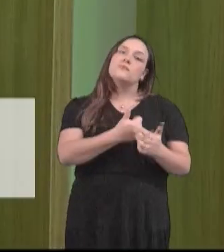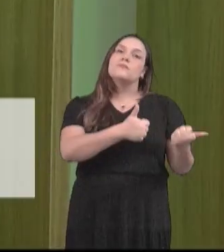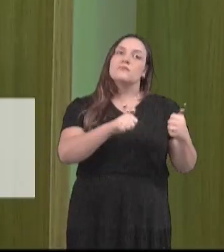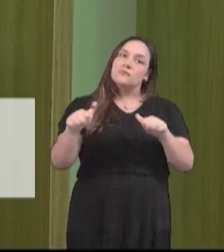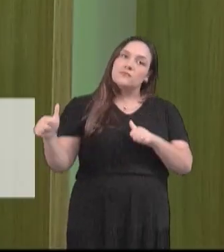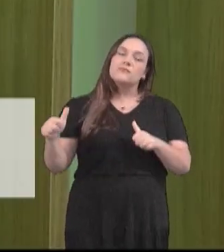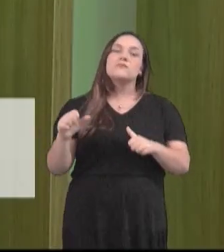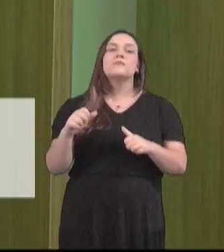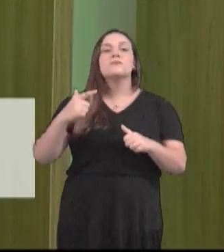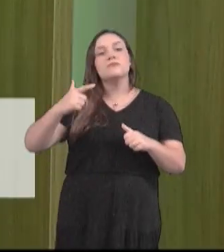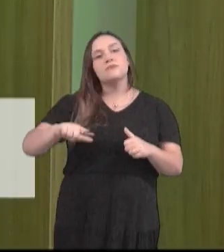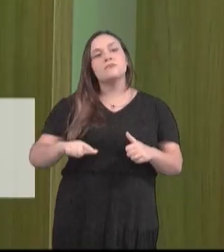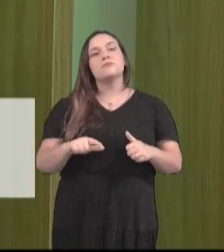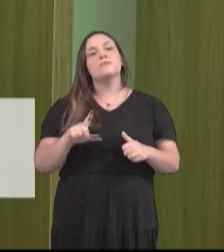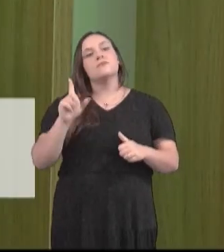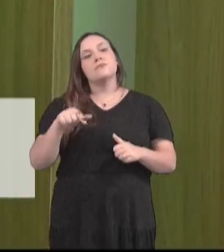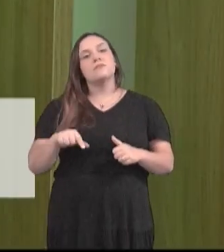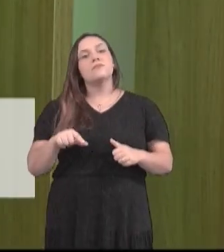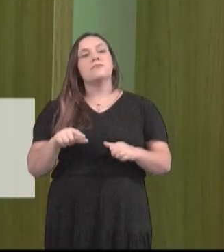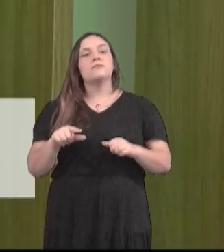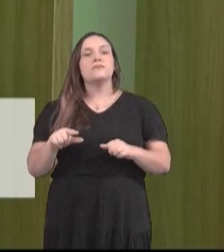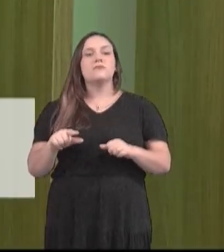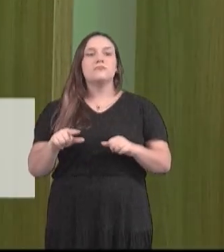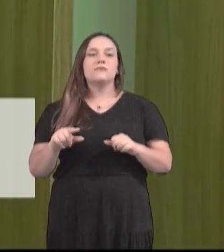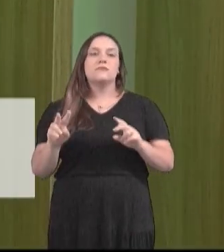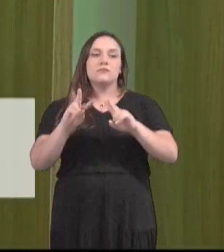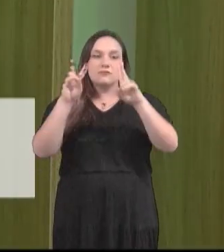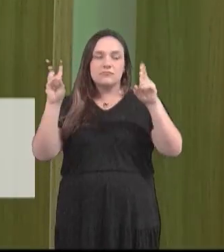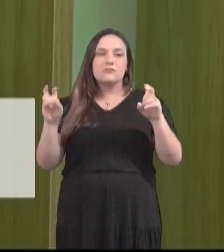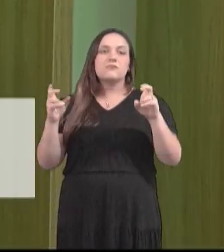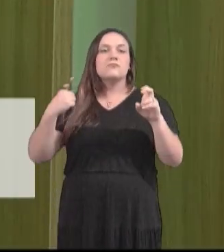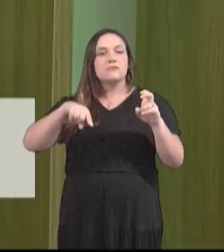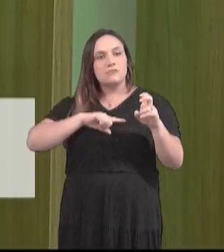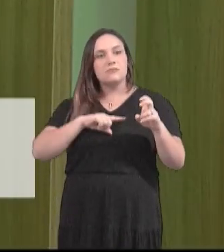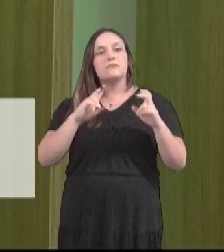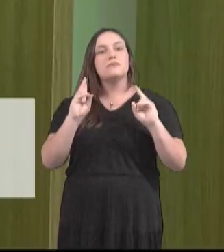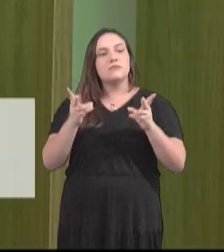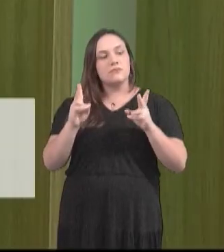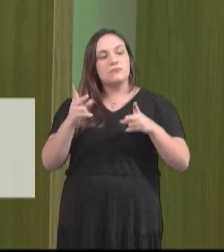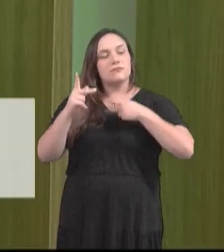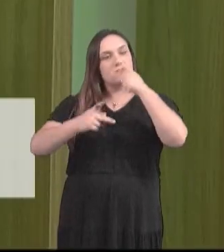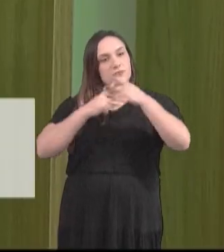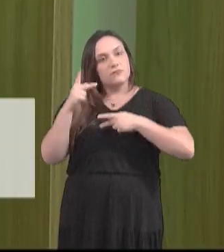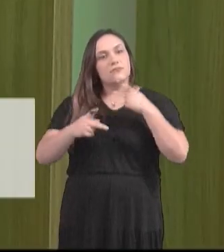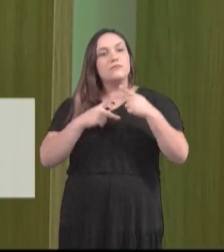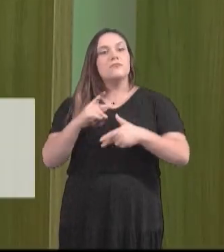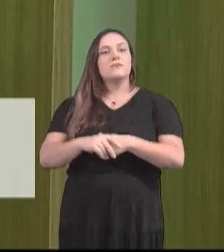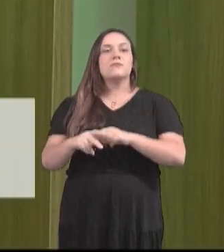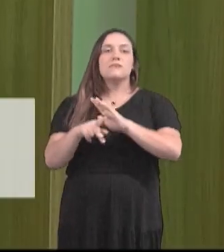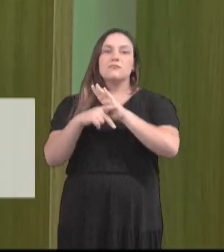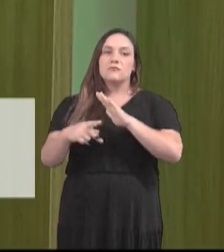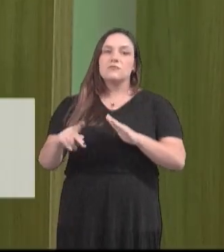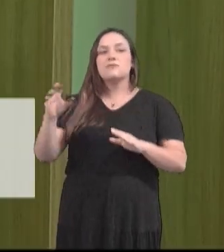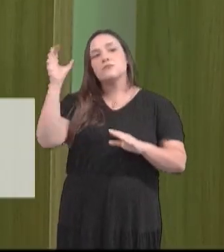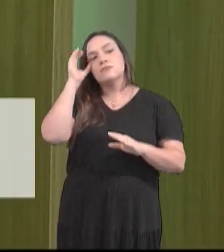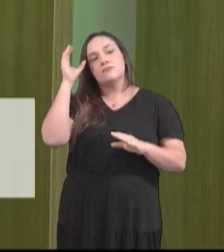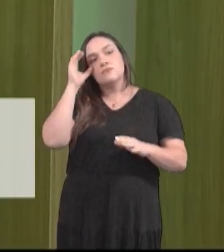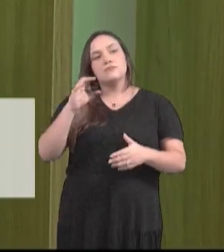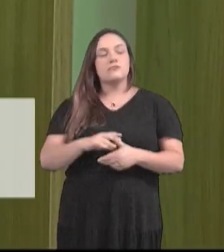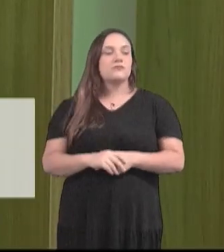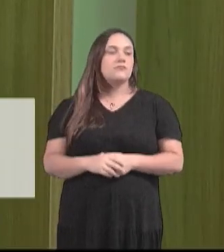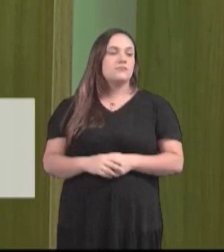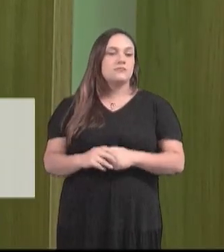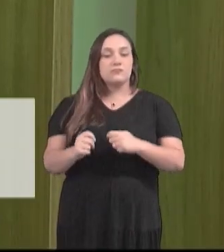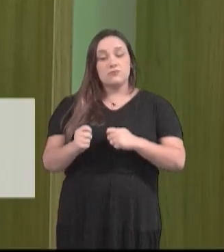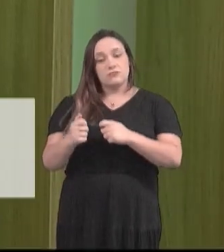volta à tona, um assunto que a gente tem bastante lei que trata da conscientização à doação